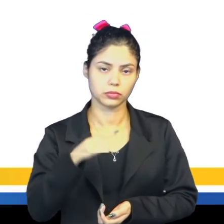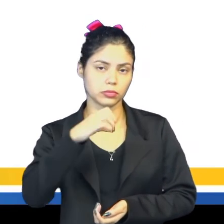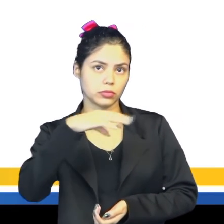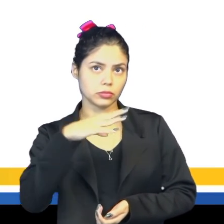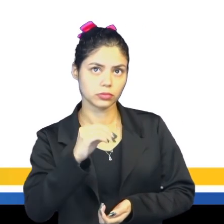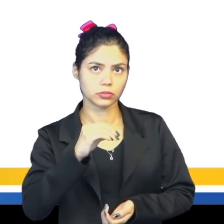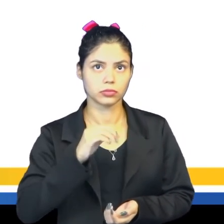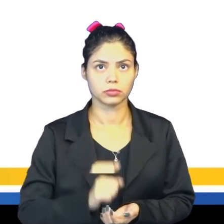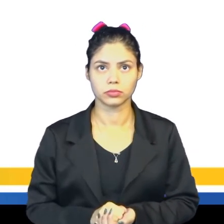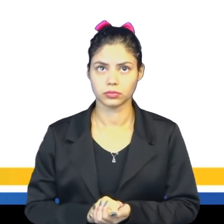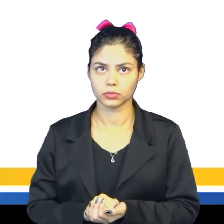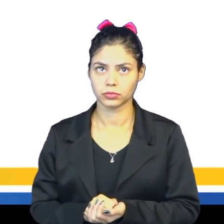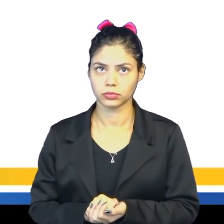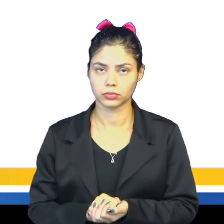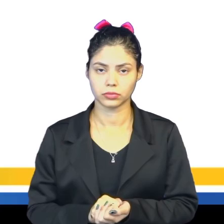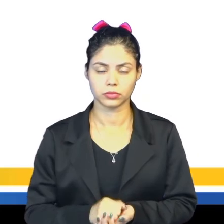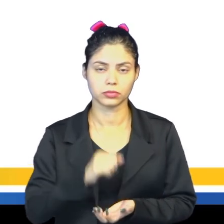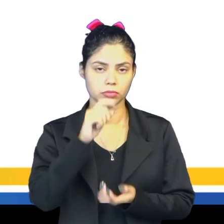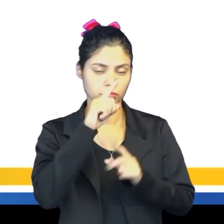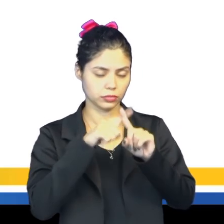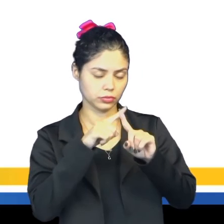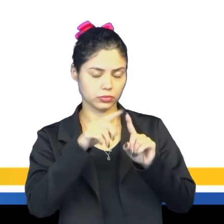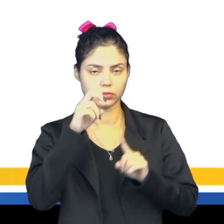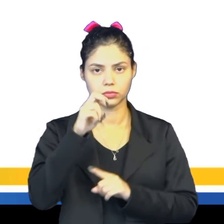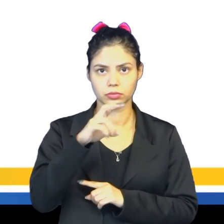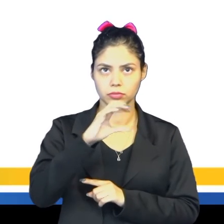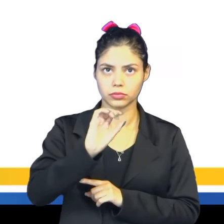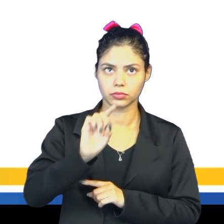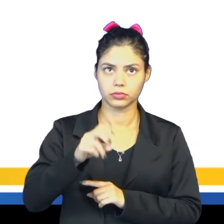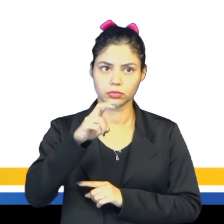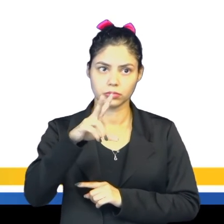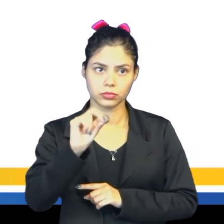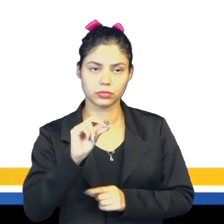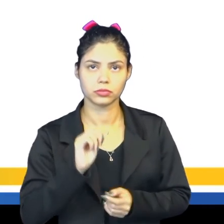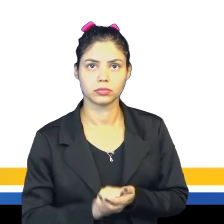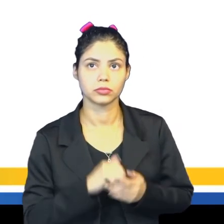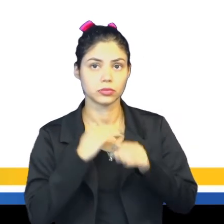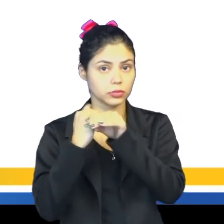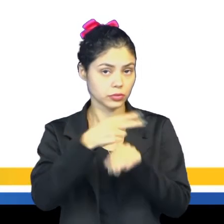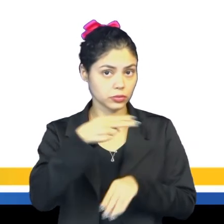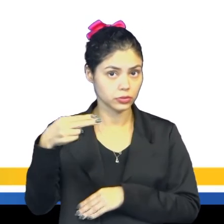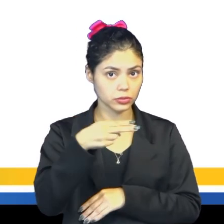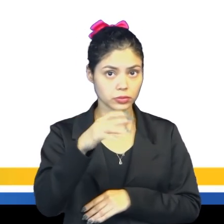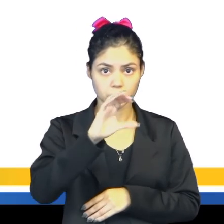0,90 vezes 0,50, que é igual a